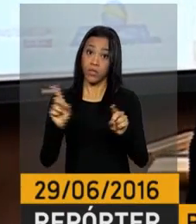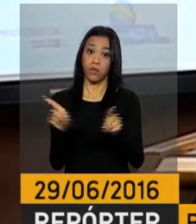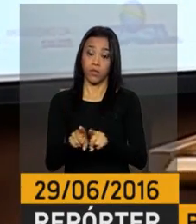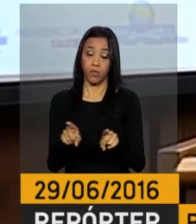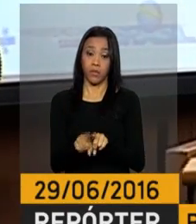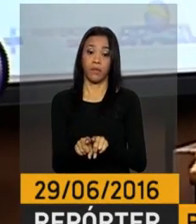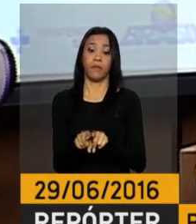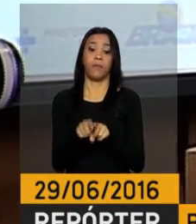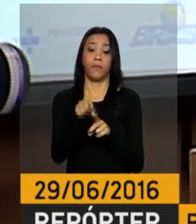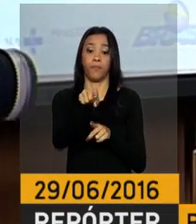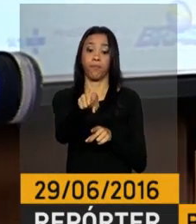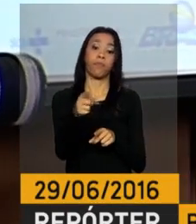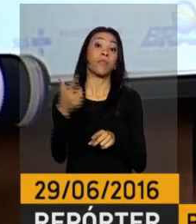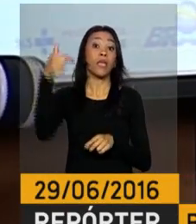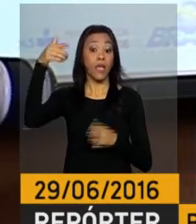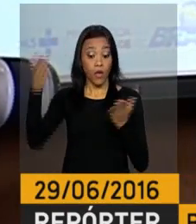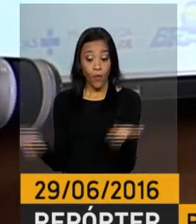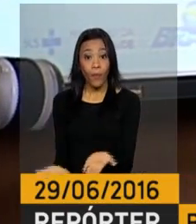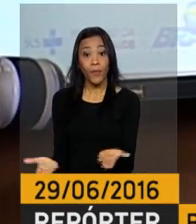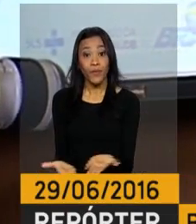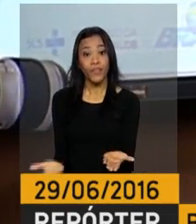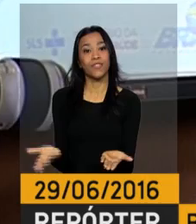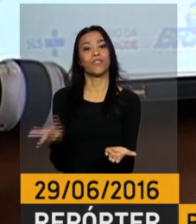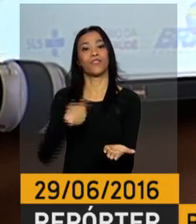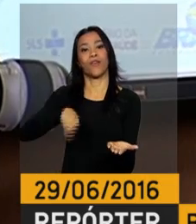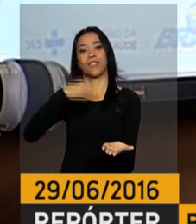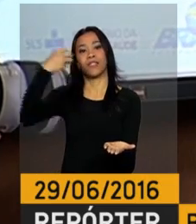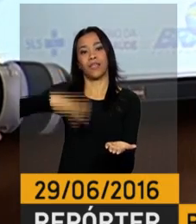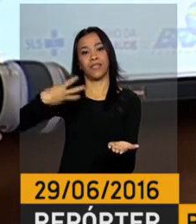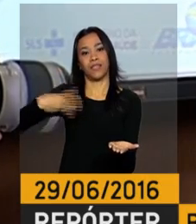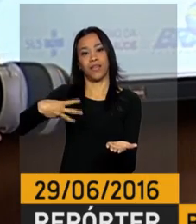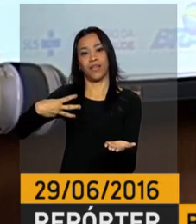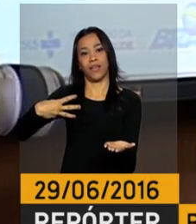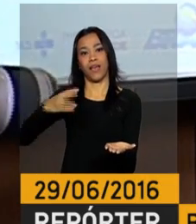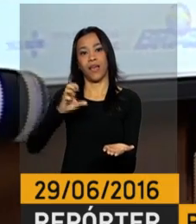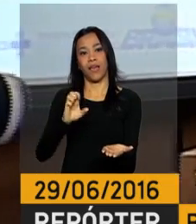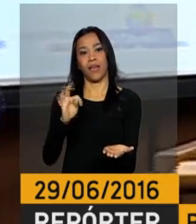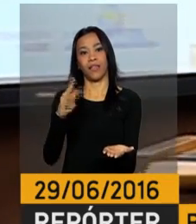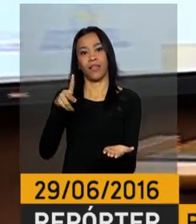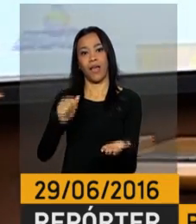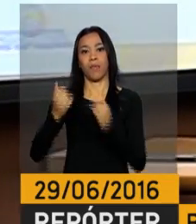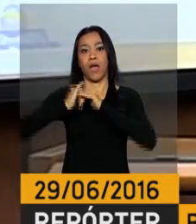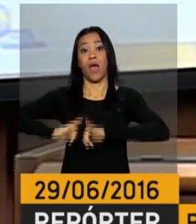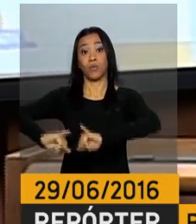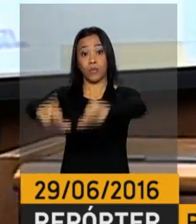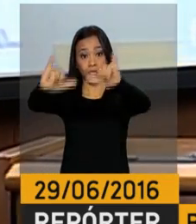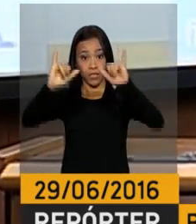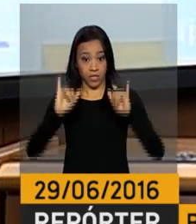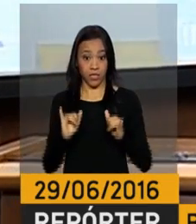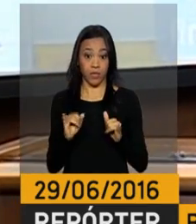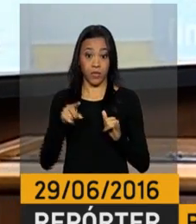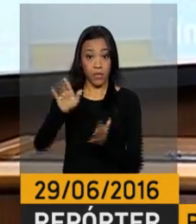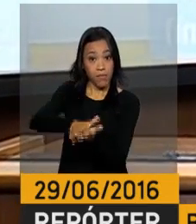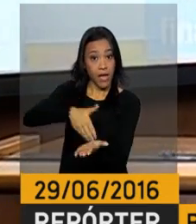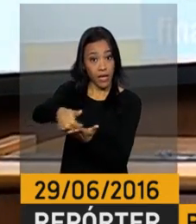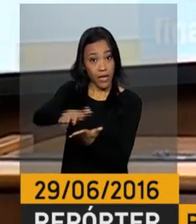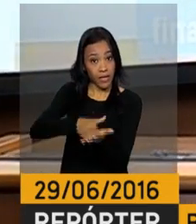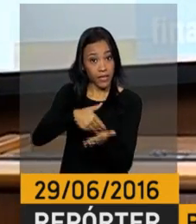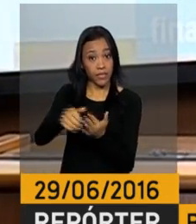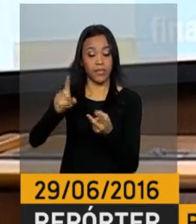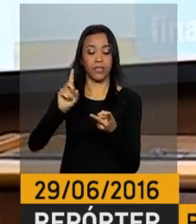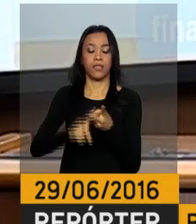toneladas de sódio e neste momento anunciamos a terceira etapa que contempla margarinas cereais